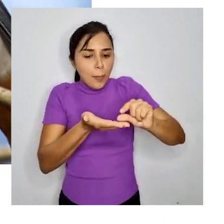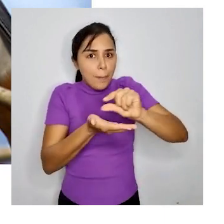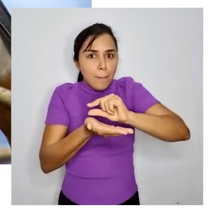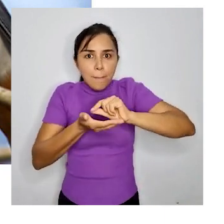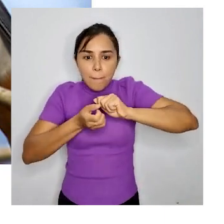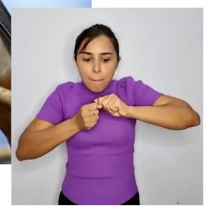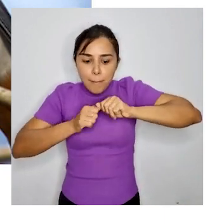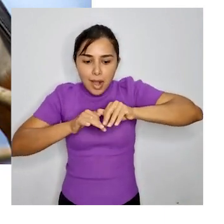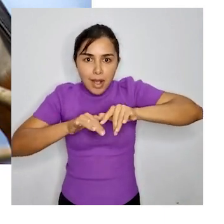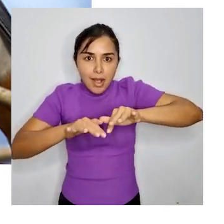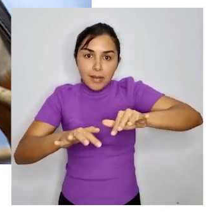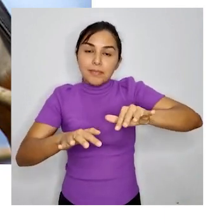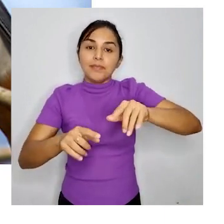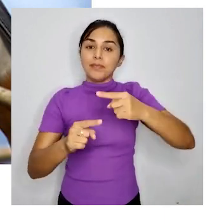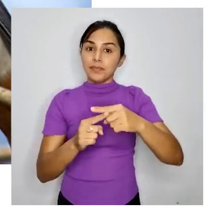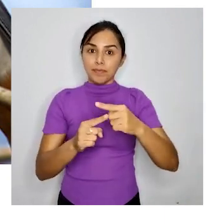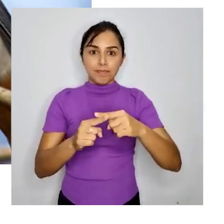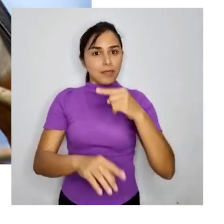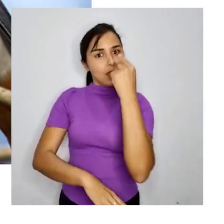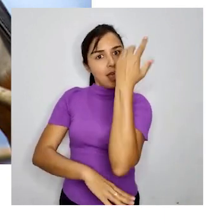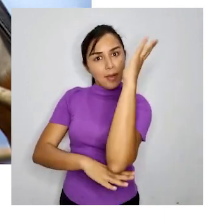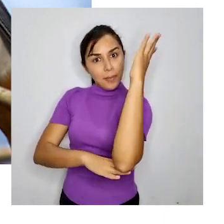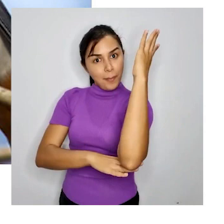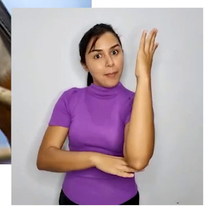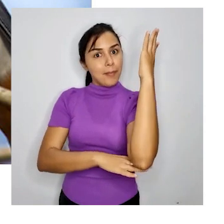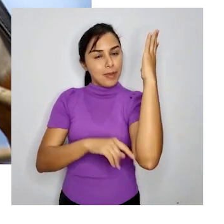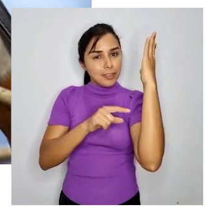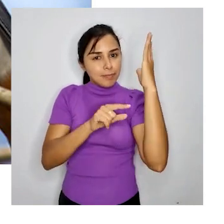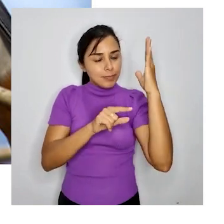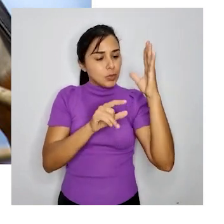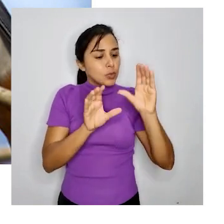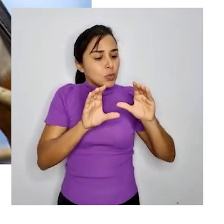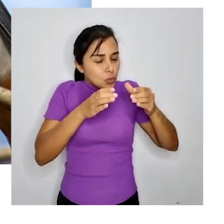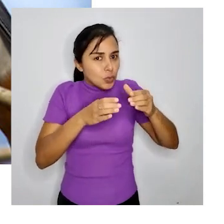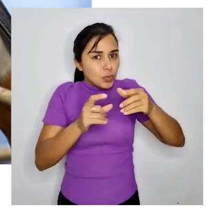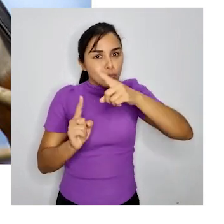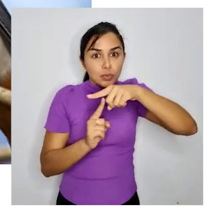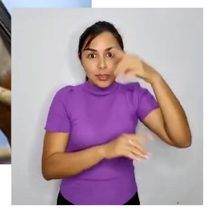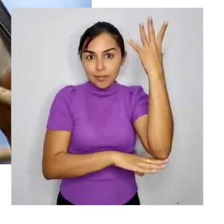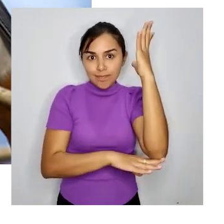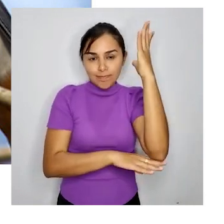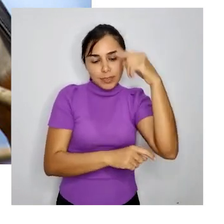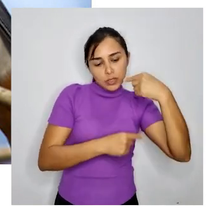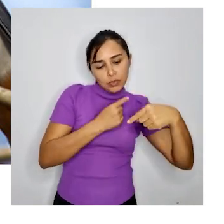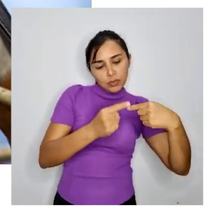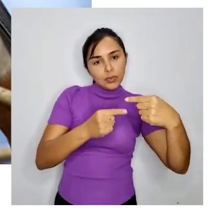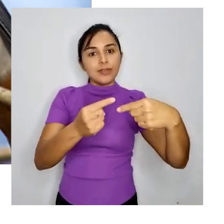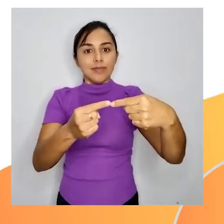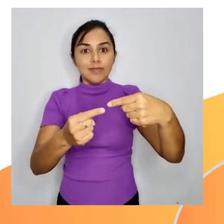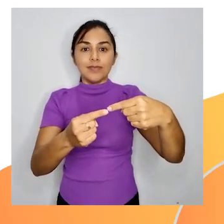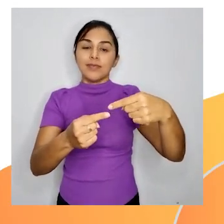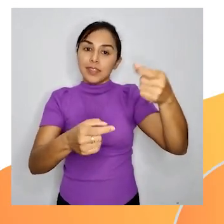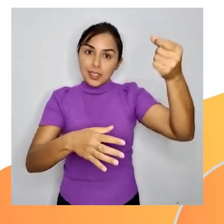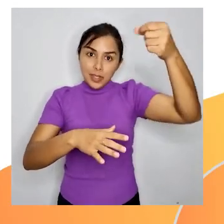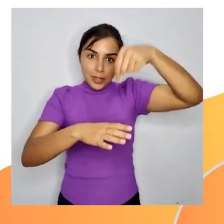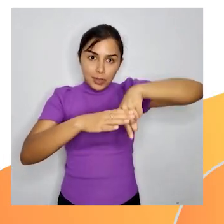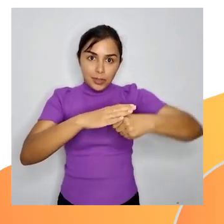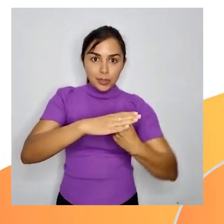Consequentemente, você tem a propagação e a perpetuação da espécie como algo extremamente relevante nesse momento da